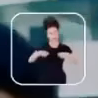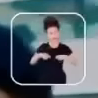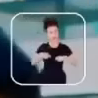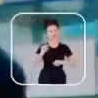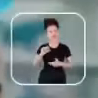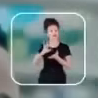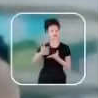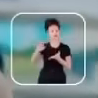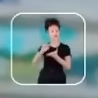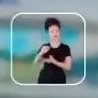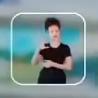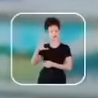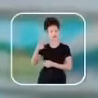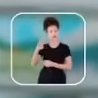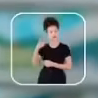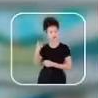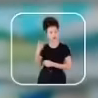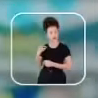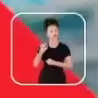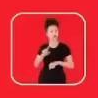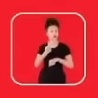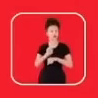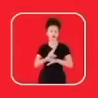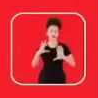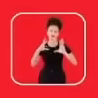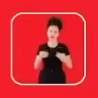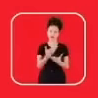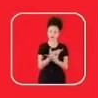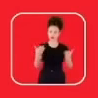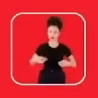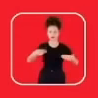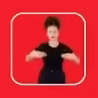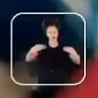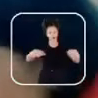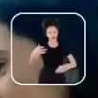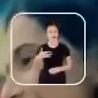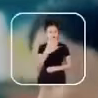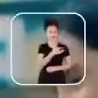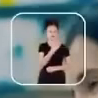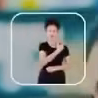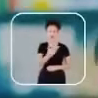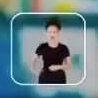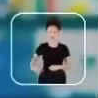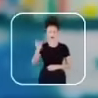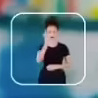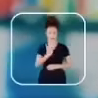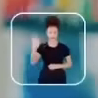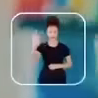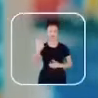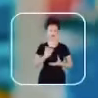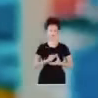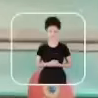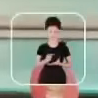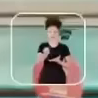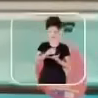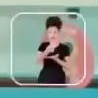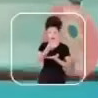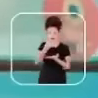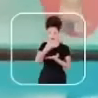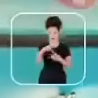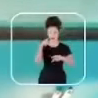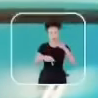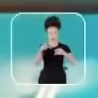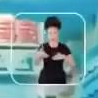cortar mesmo as coisas Afinal a o equilíbrio fiscal é a coisa mais importante que tem mas o Curioso é aquilo que eu falei para